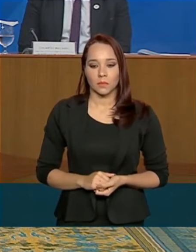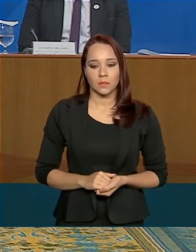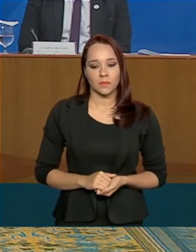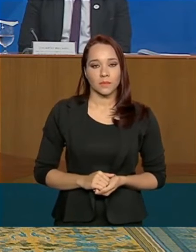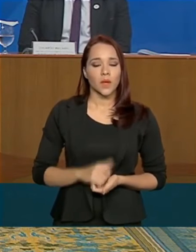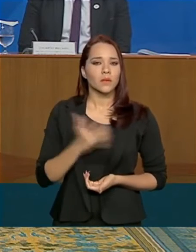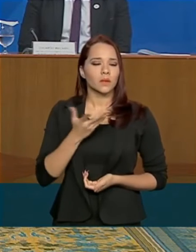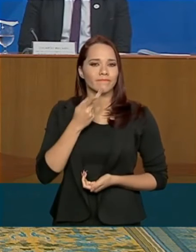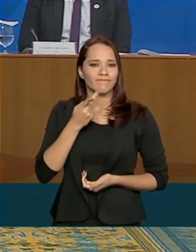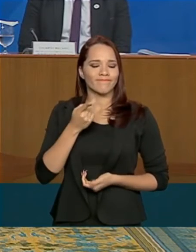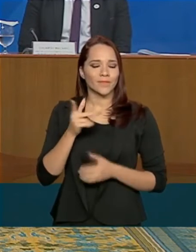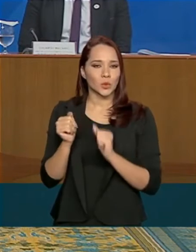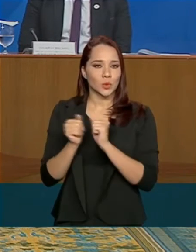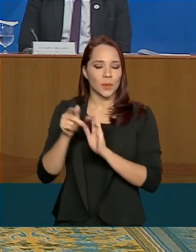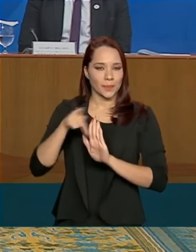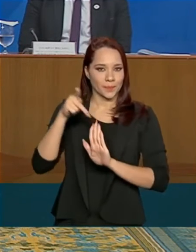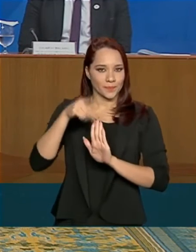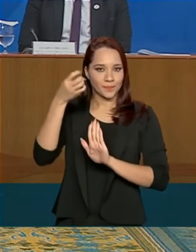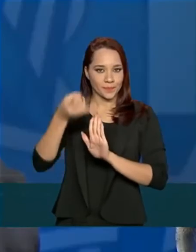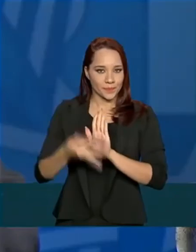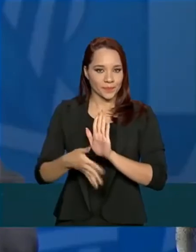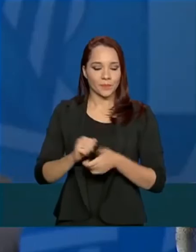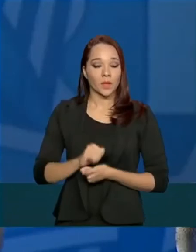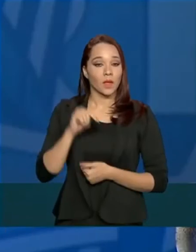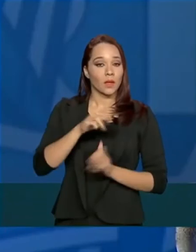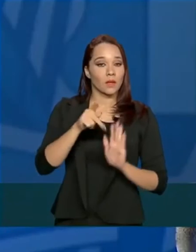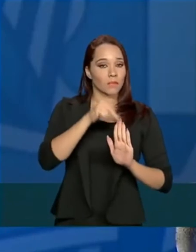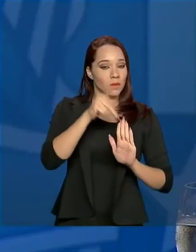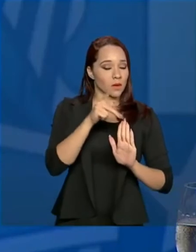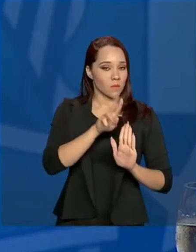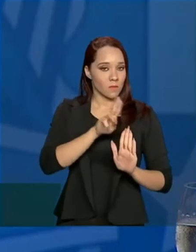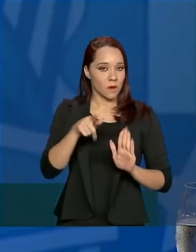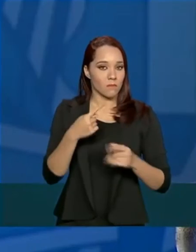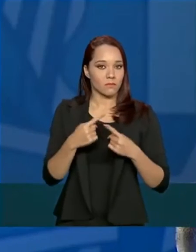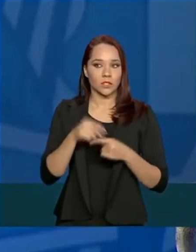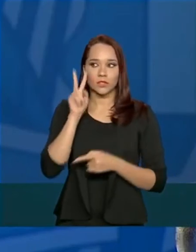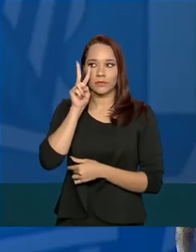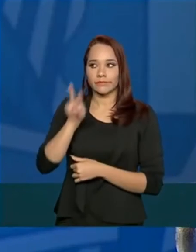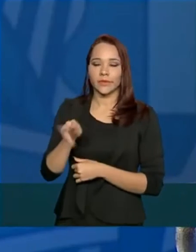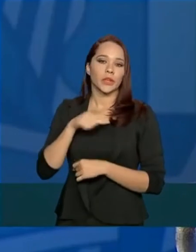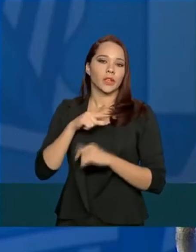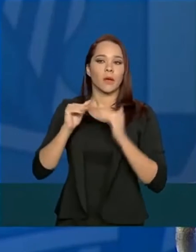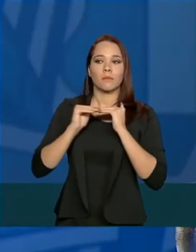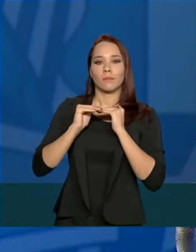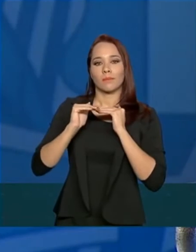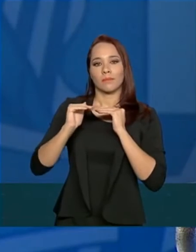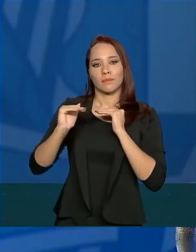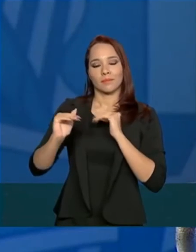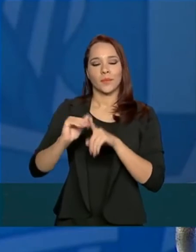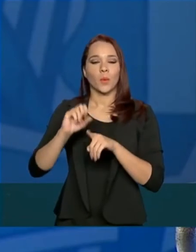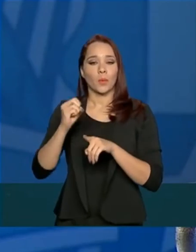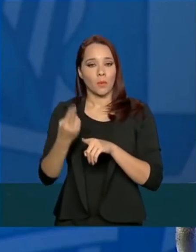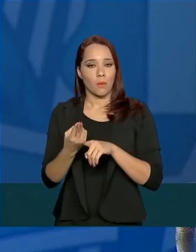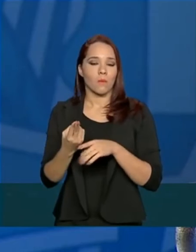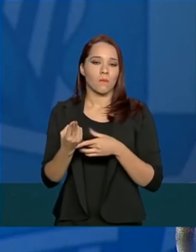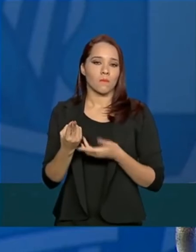Eu quero fazer um link até com a portaria que eu acabei de citar. Essa portaria não é decorrente da gente verificar que chegou no platô ou